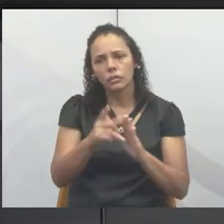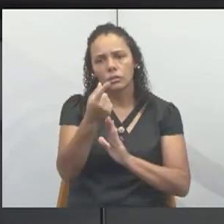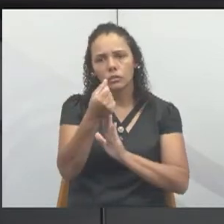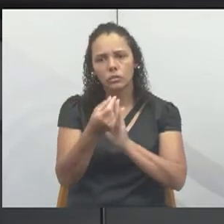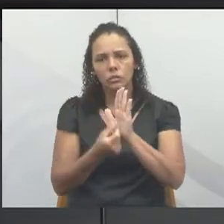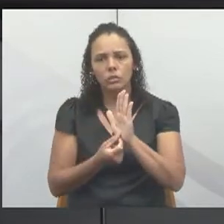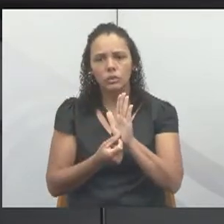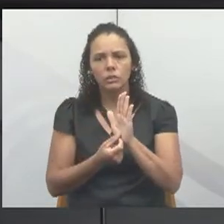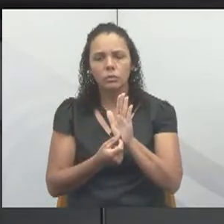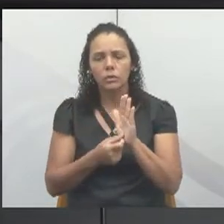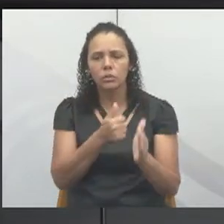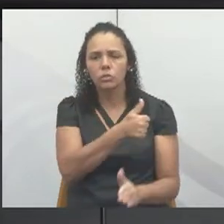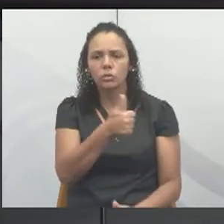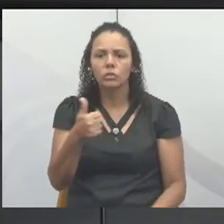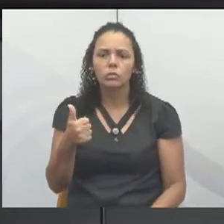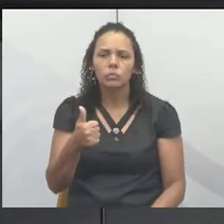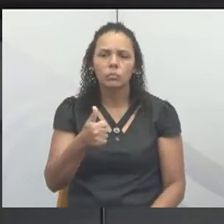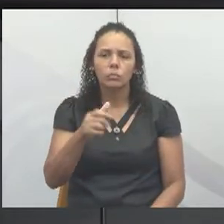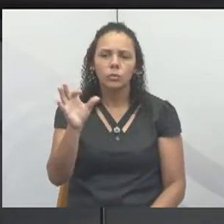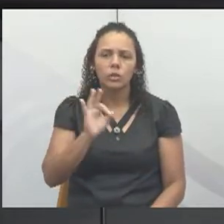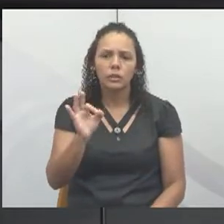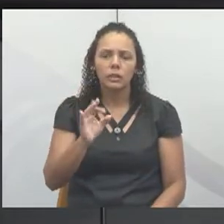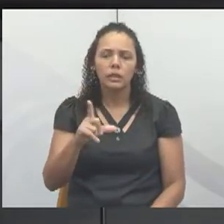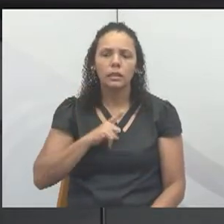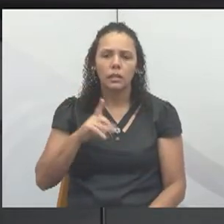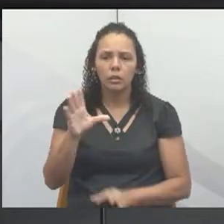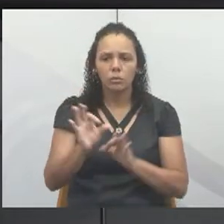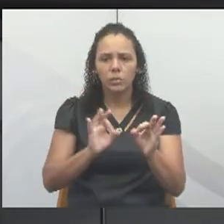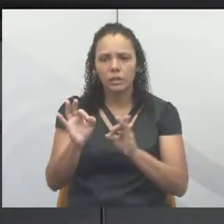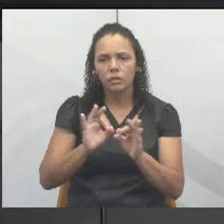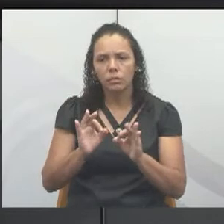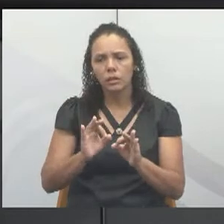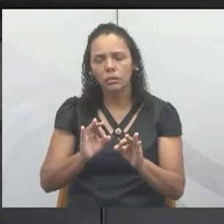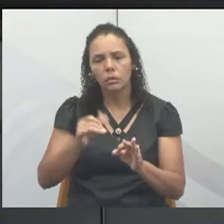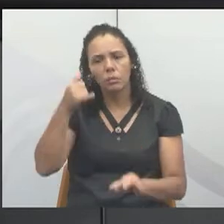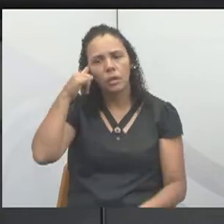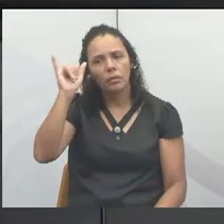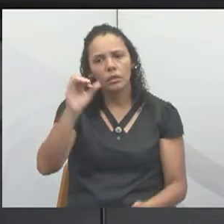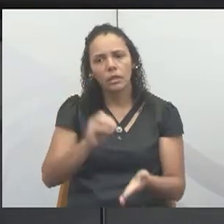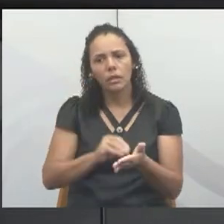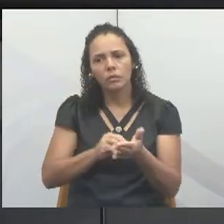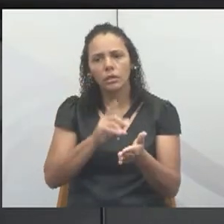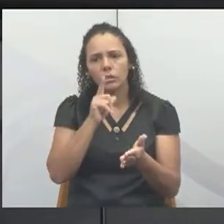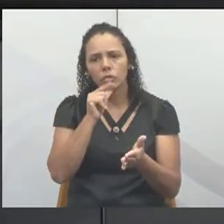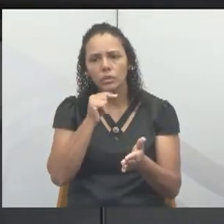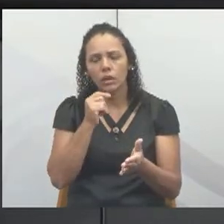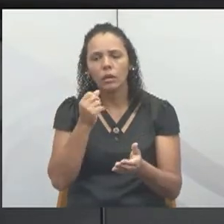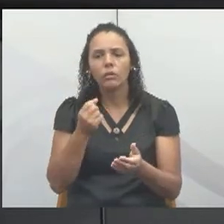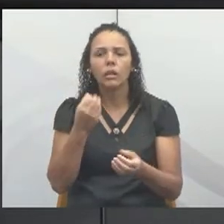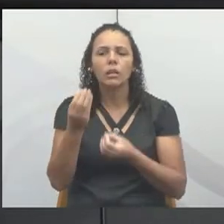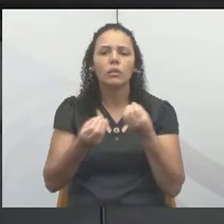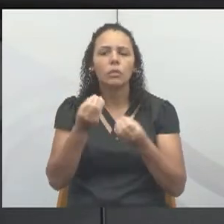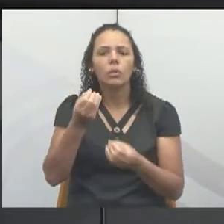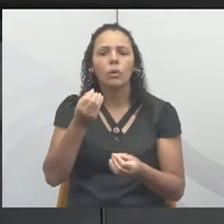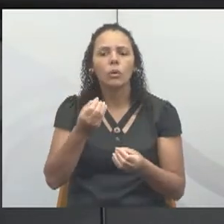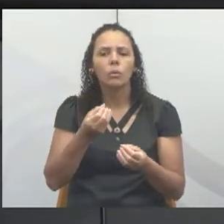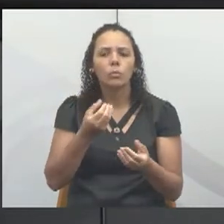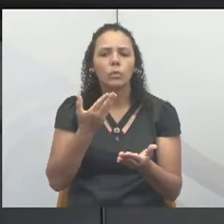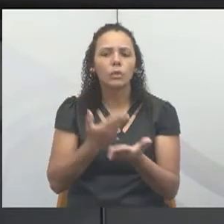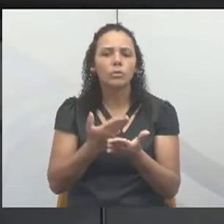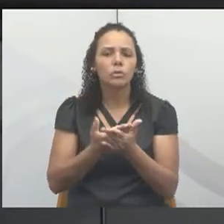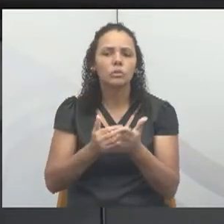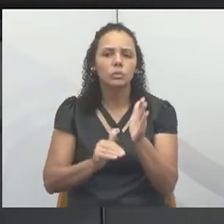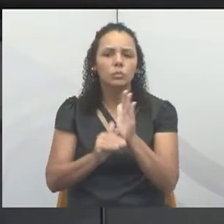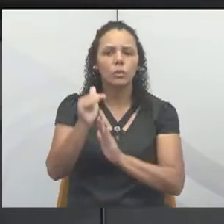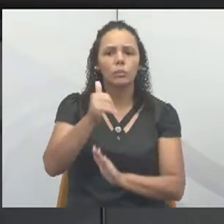dentro desse aumento de 11%, algum plano para resolver essa falta de água na Zona Leste, e qual foi o critério utilizado para que esse aumento fosse